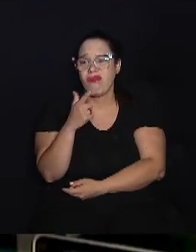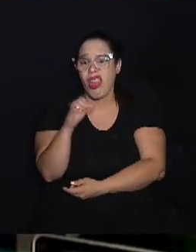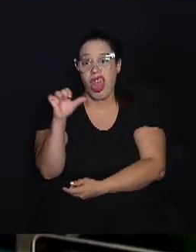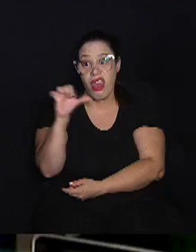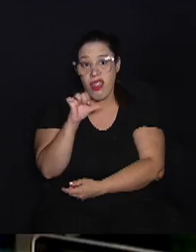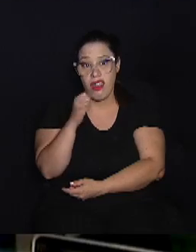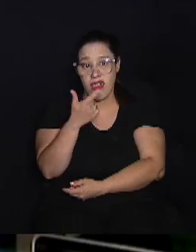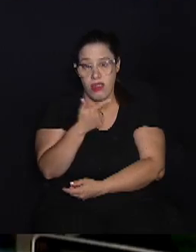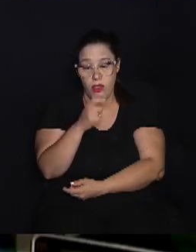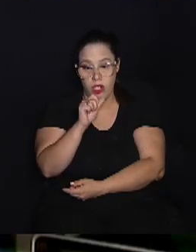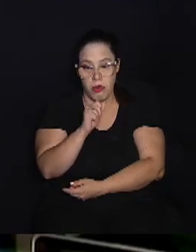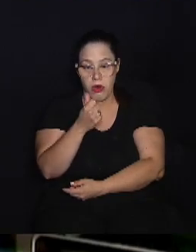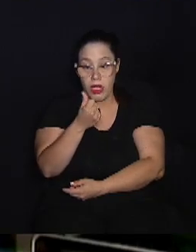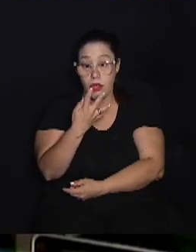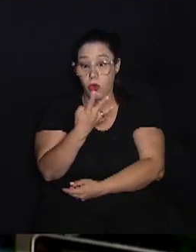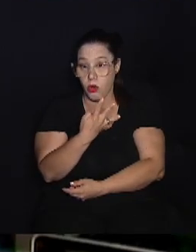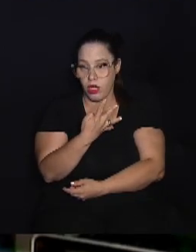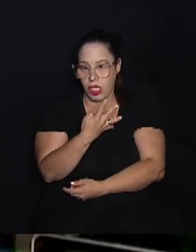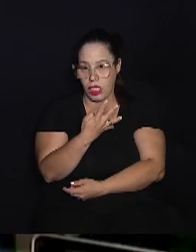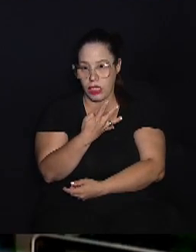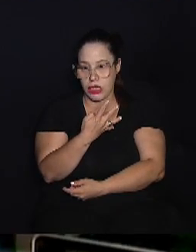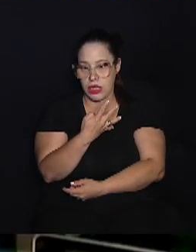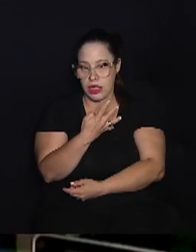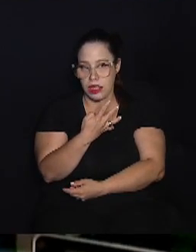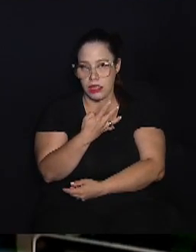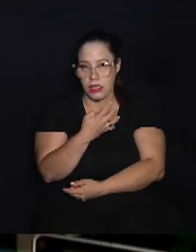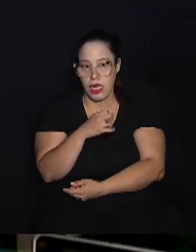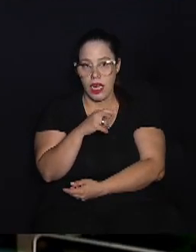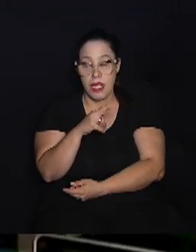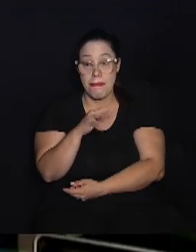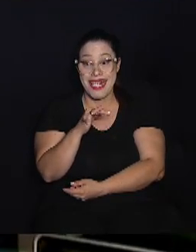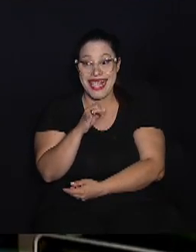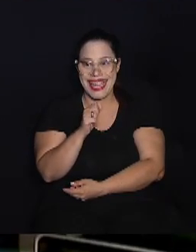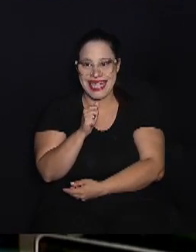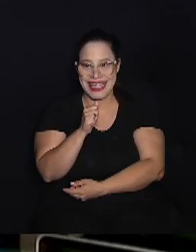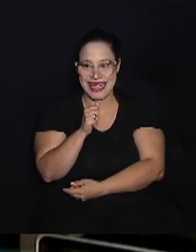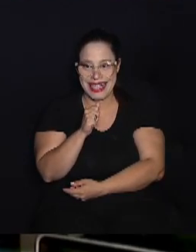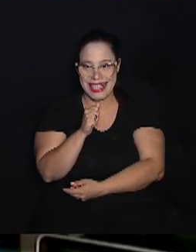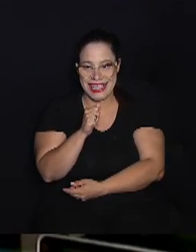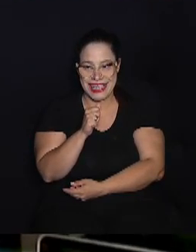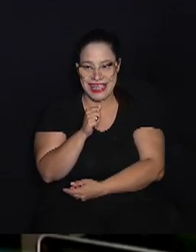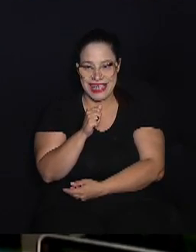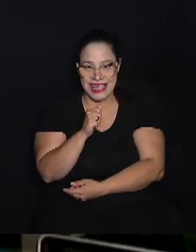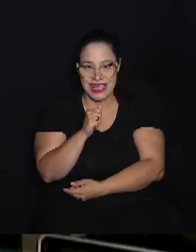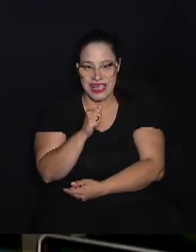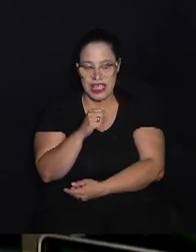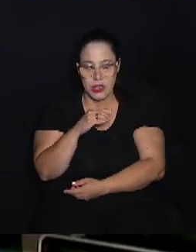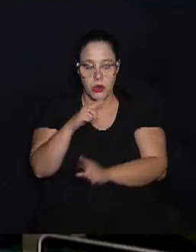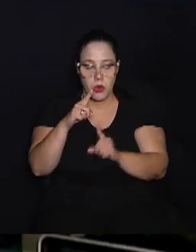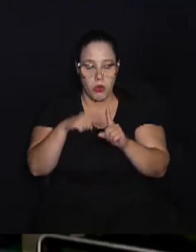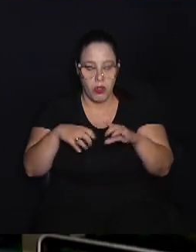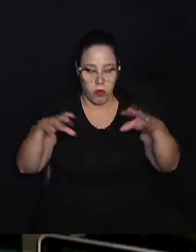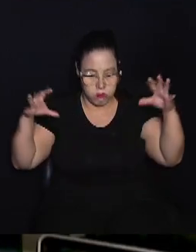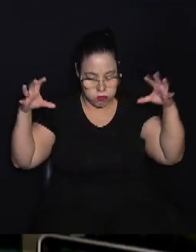que 2014, né? Quando nós tivemos a crise hídrica. Então, nós temos um baixo volume de chuvas e um número